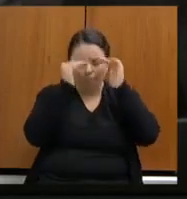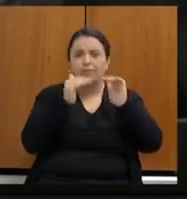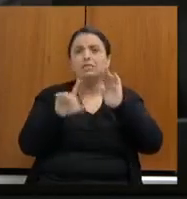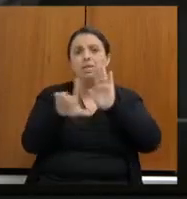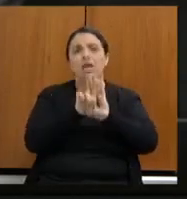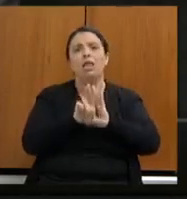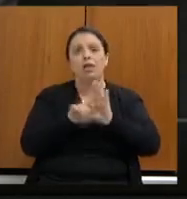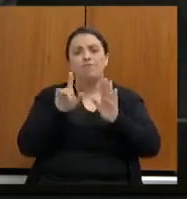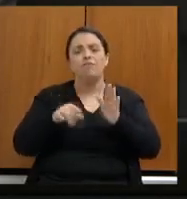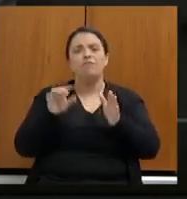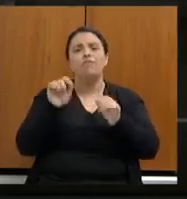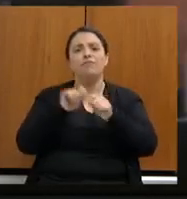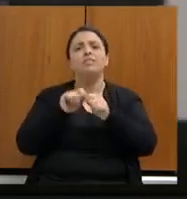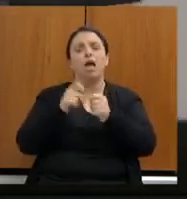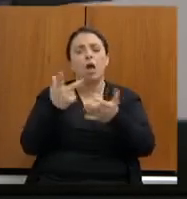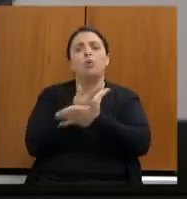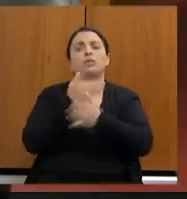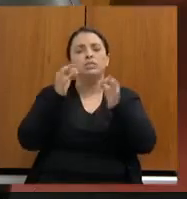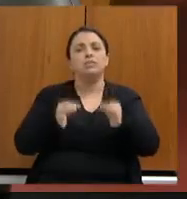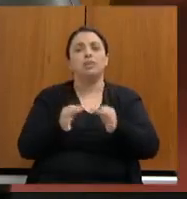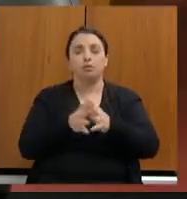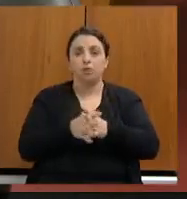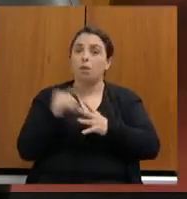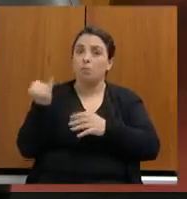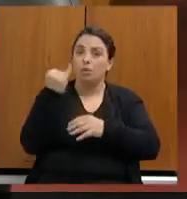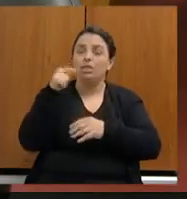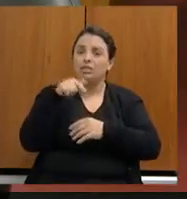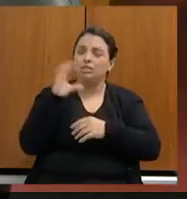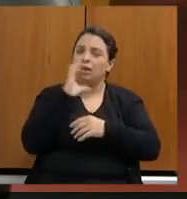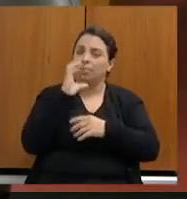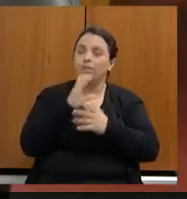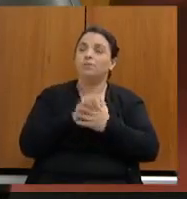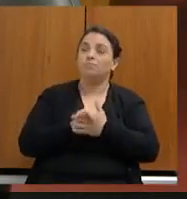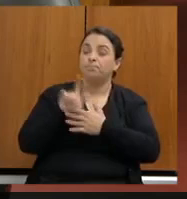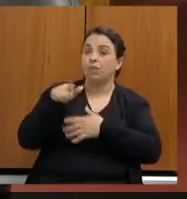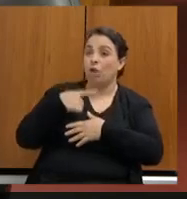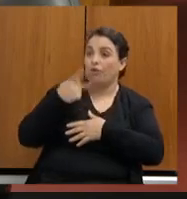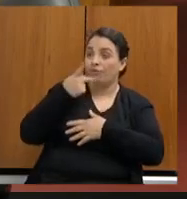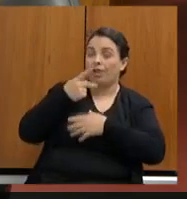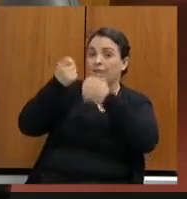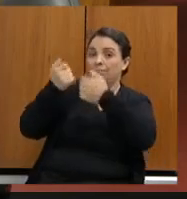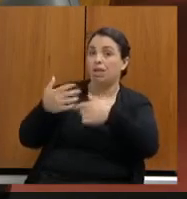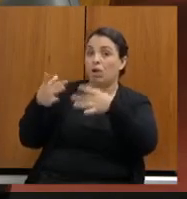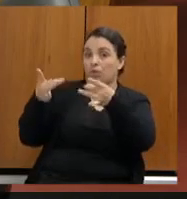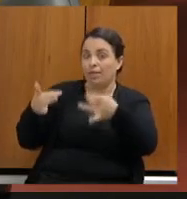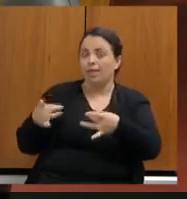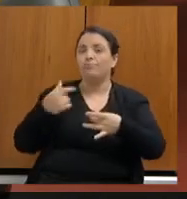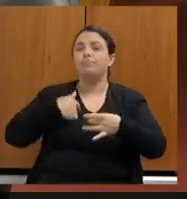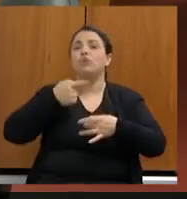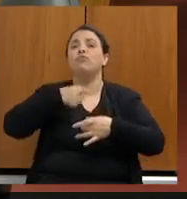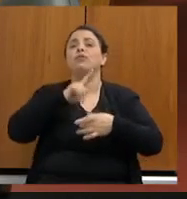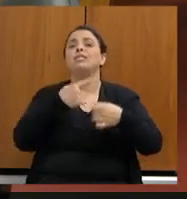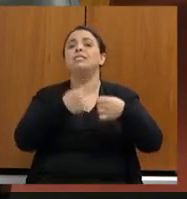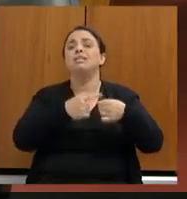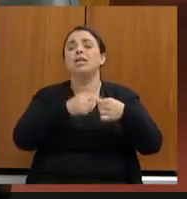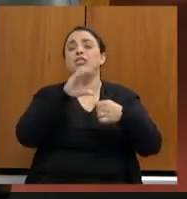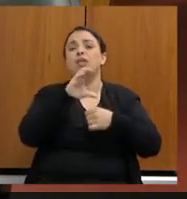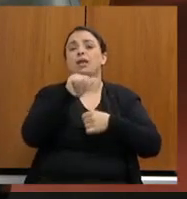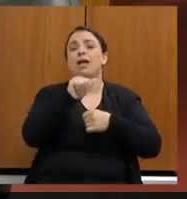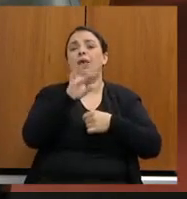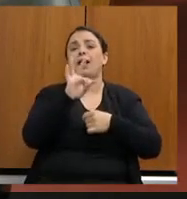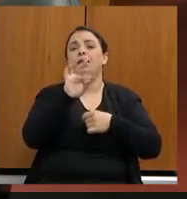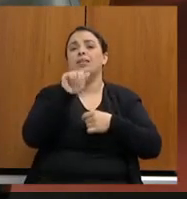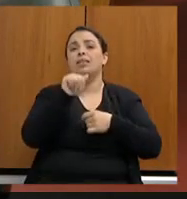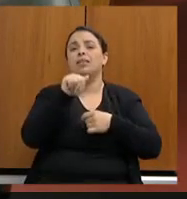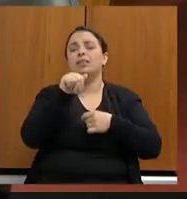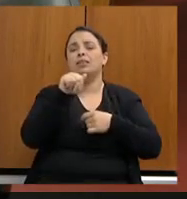e essa Tranquilidade e eu vou dar só um detalhe para o senhor Deputado eu estive agora um DP em Catanduva o e converse começando com os